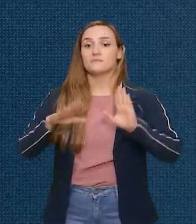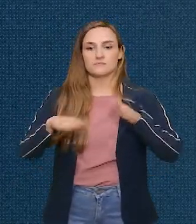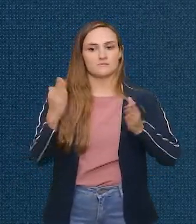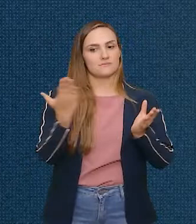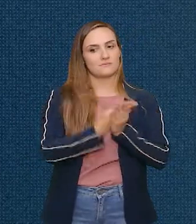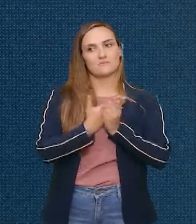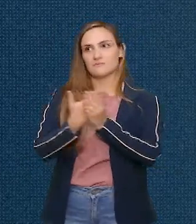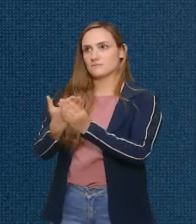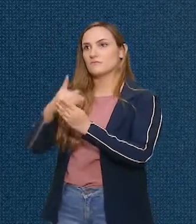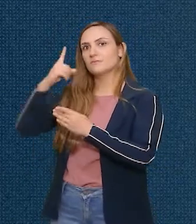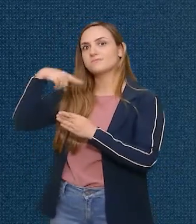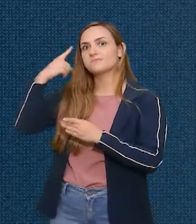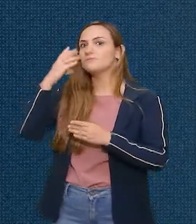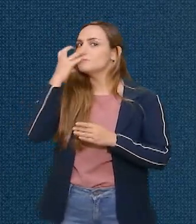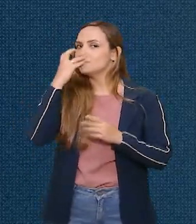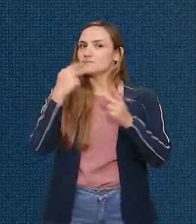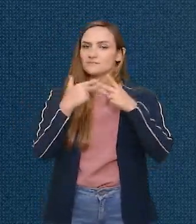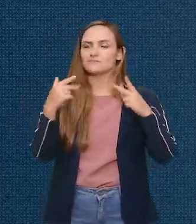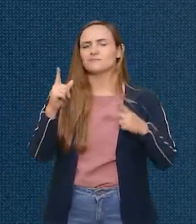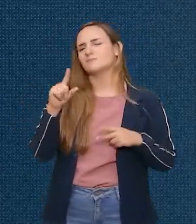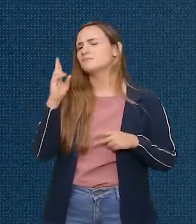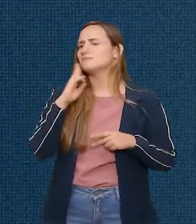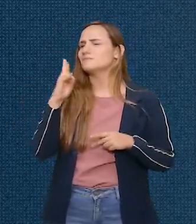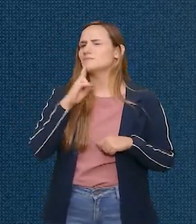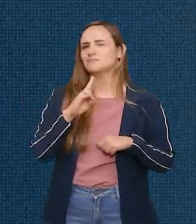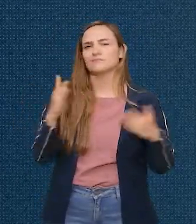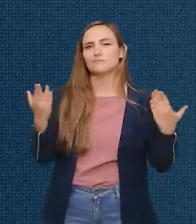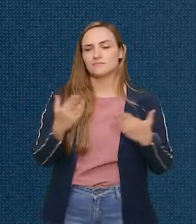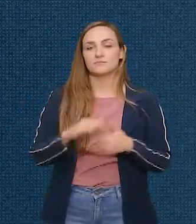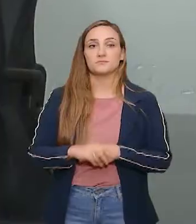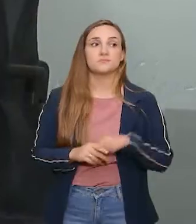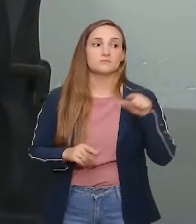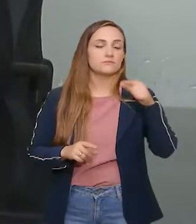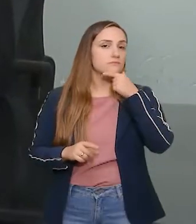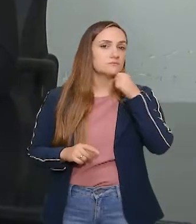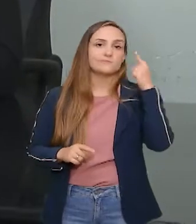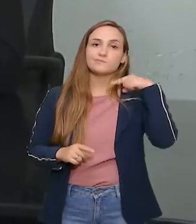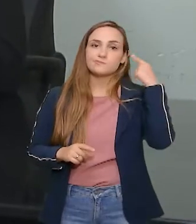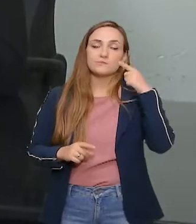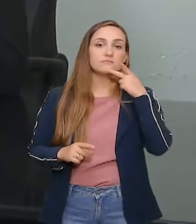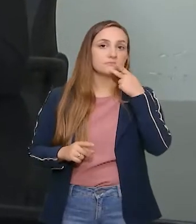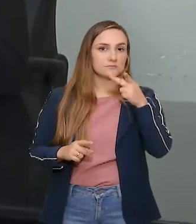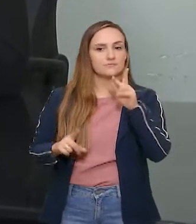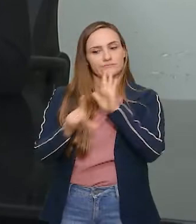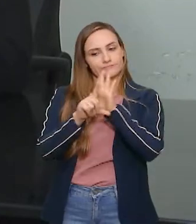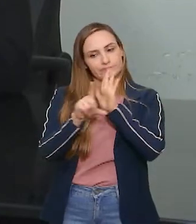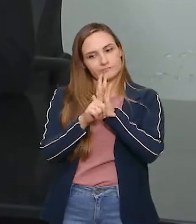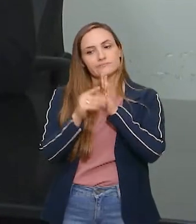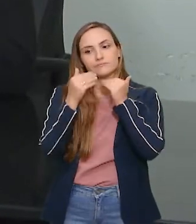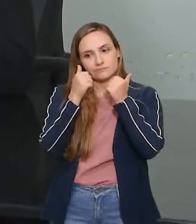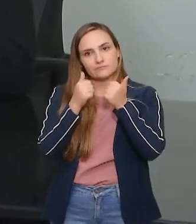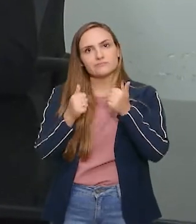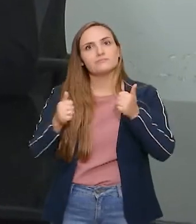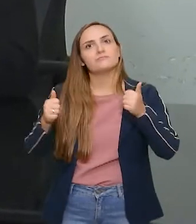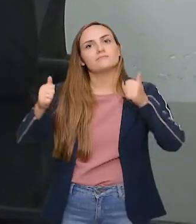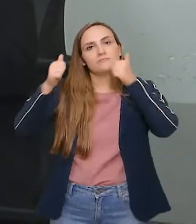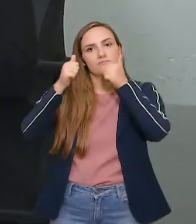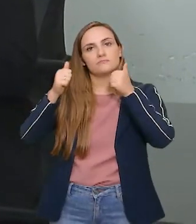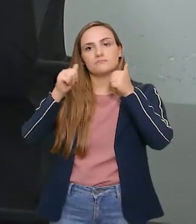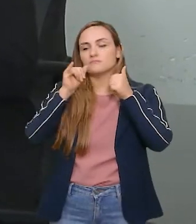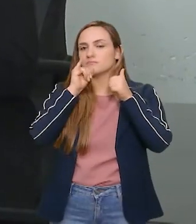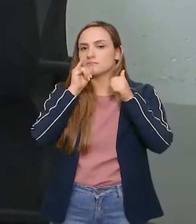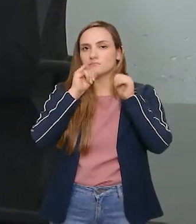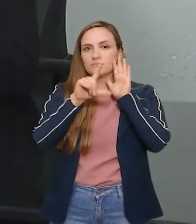Casos de justiça envolvendo direitos dos animais são cada vez mais comuns. Esse advogado fala que a legislação tem evoluído,